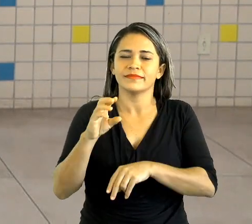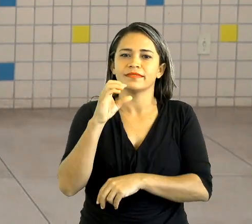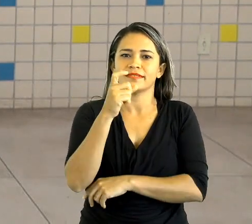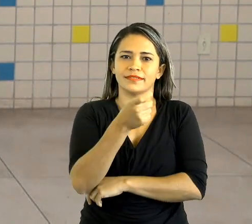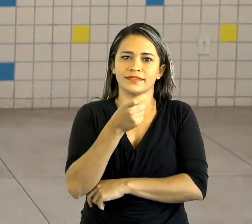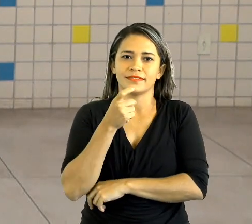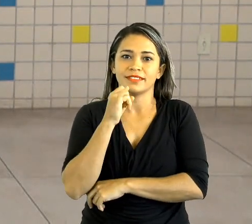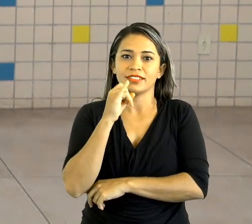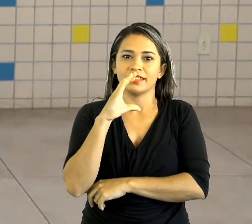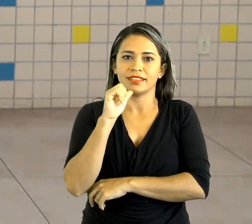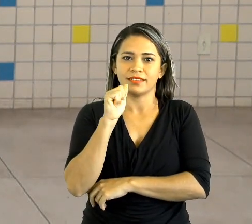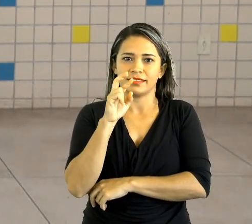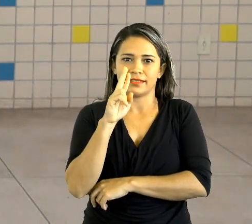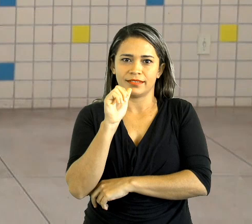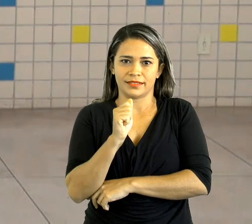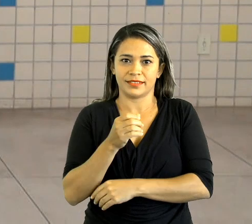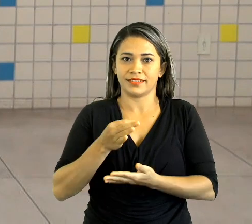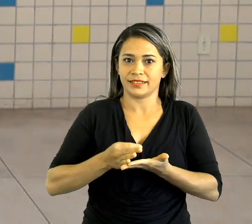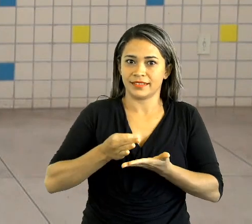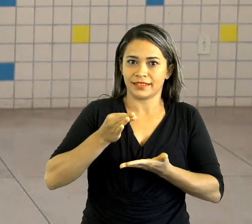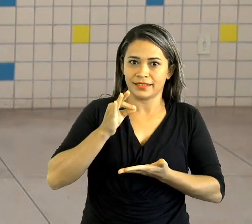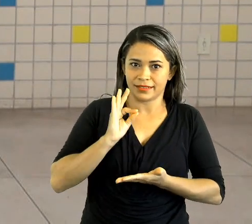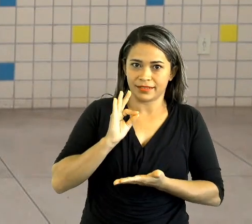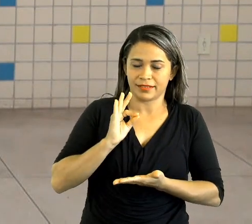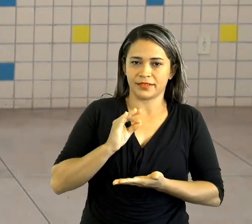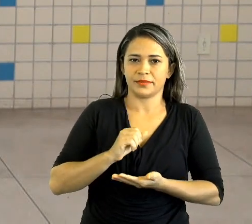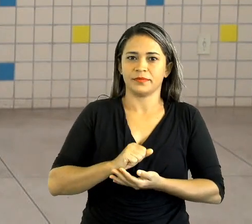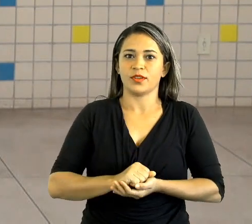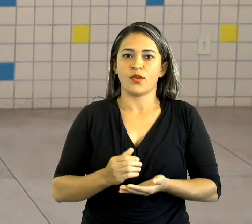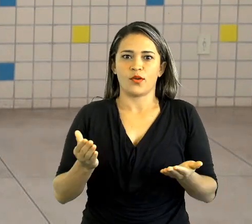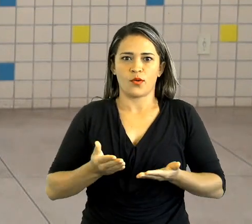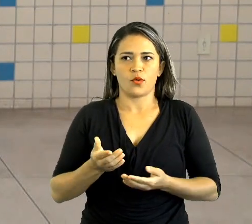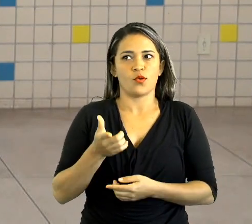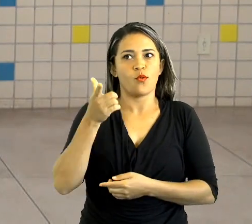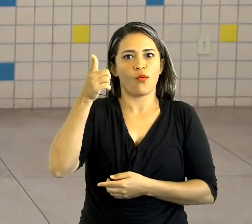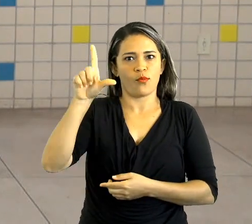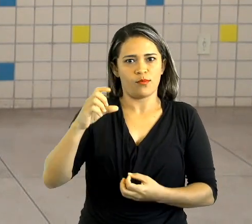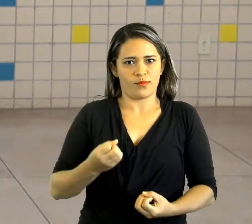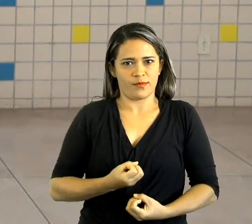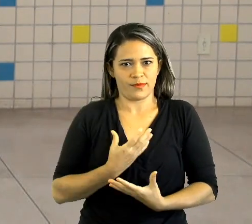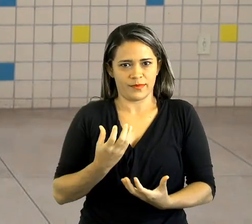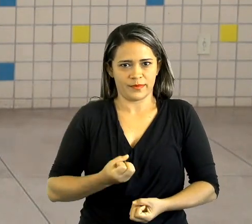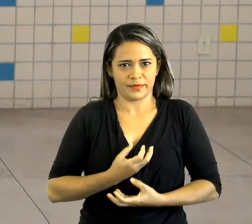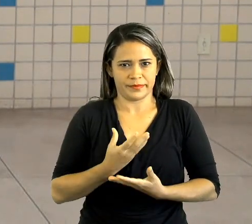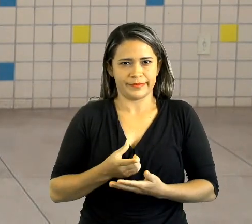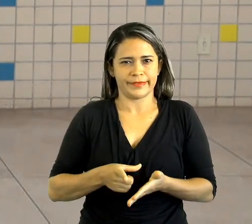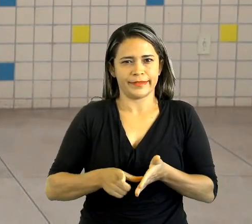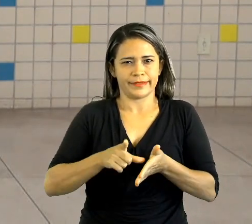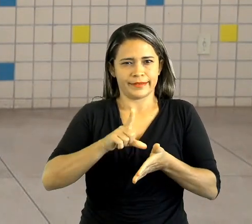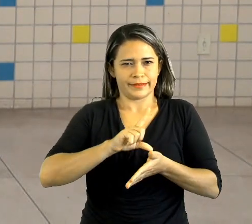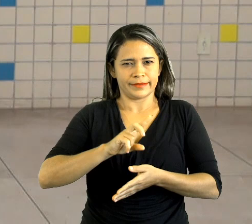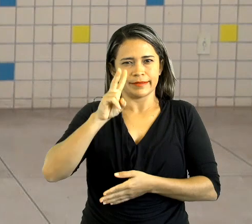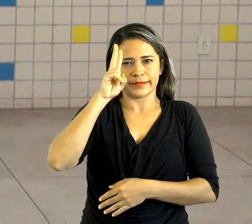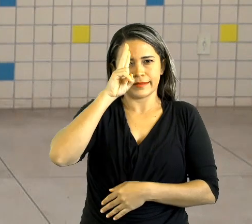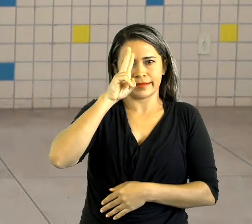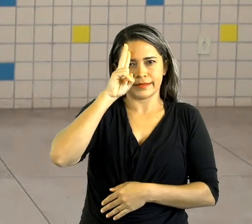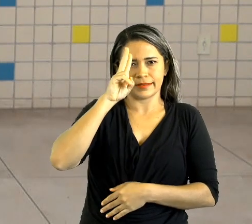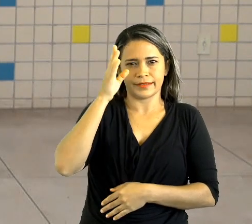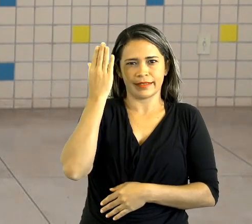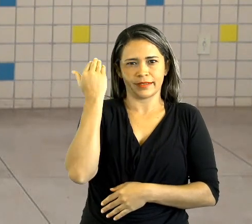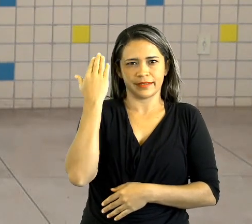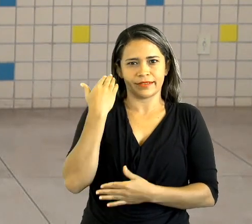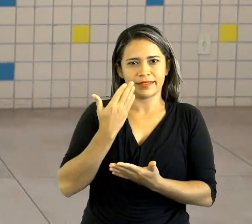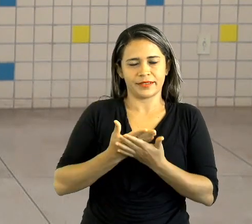Xícara. Hoje nós vamos estar trabalhando e conhecendo outro poema. Mas antes disso, vamos pensar um pouquinho o que foi que nós aprendemos